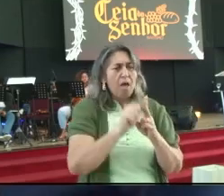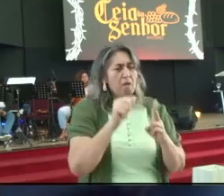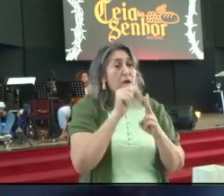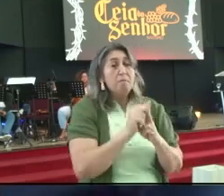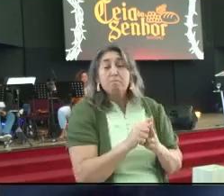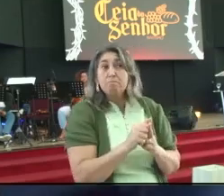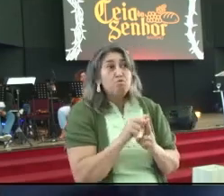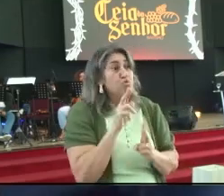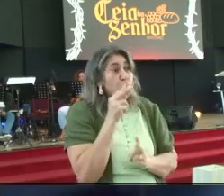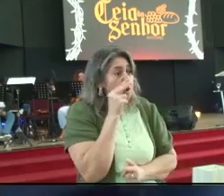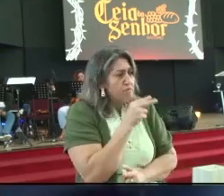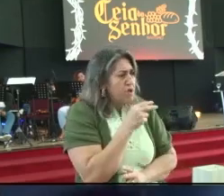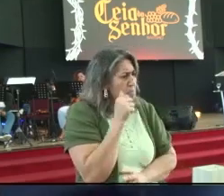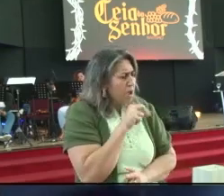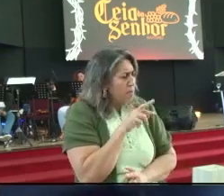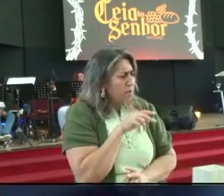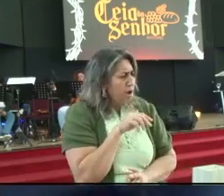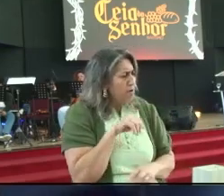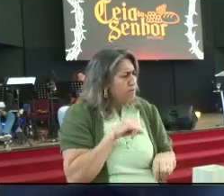via minha irmã falhar um mês.